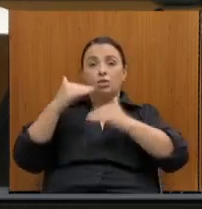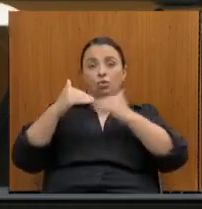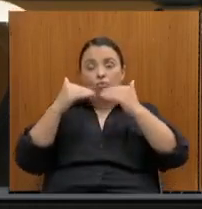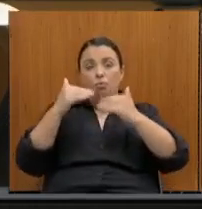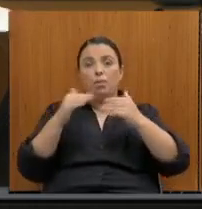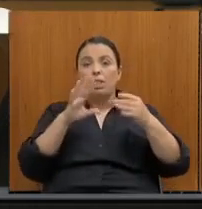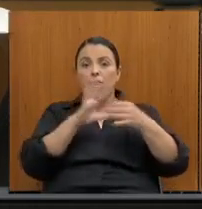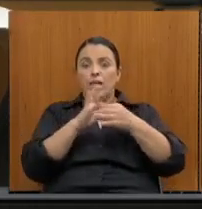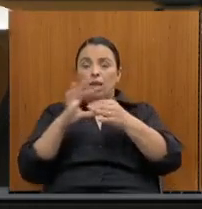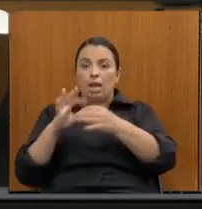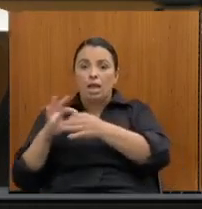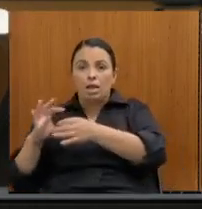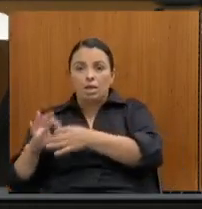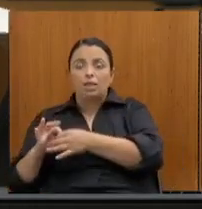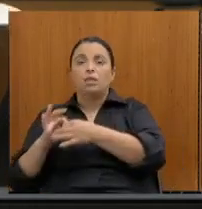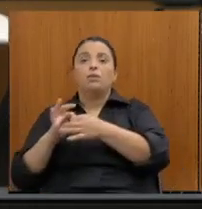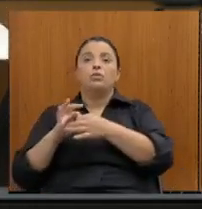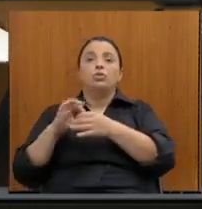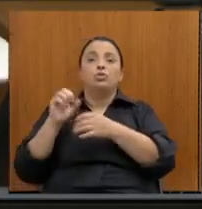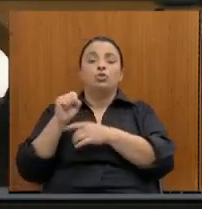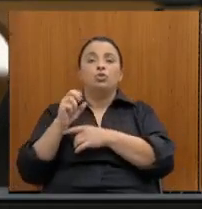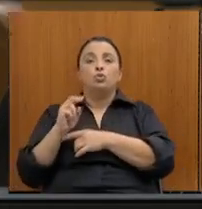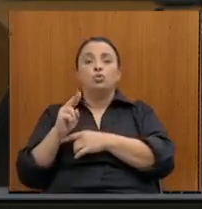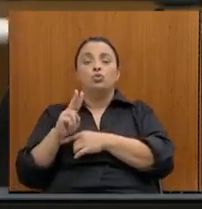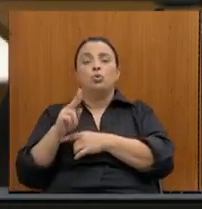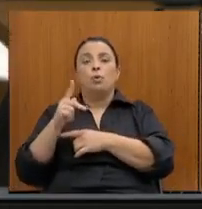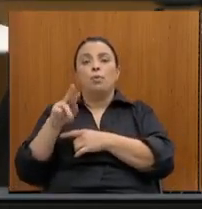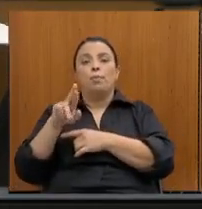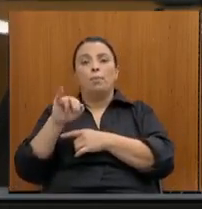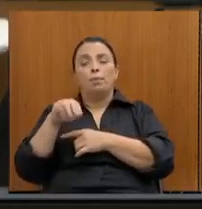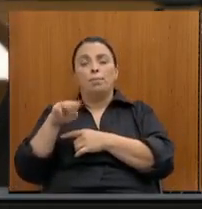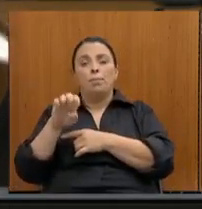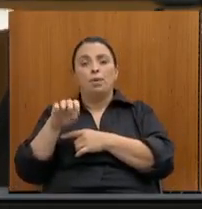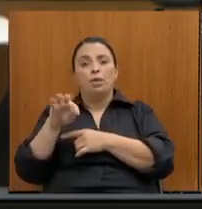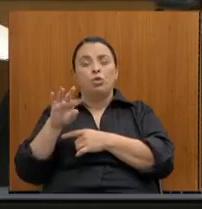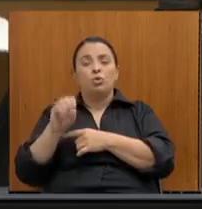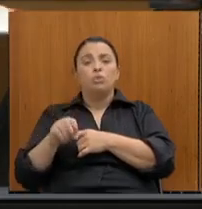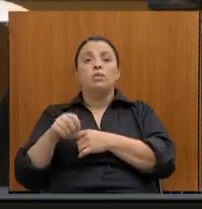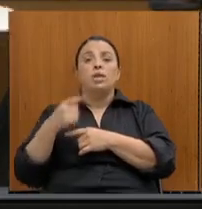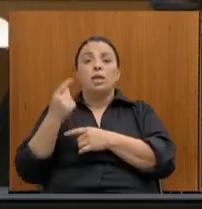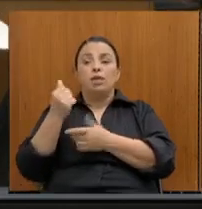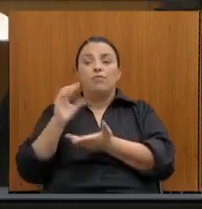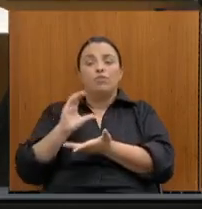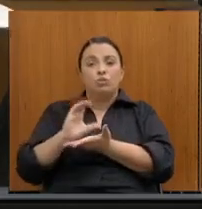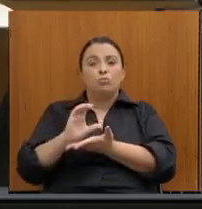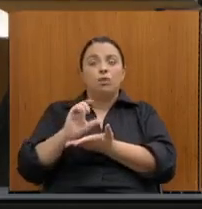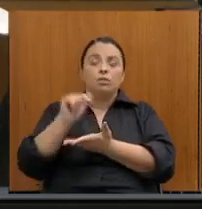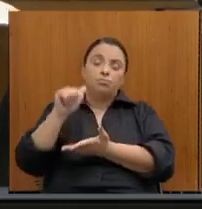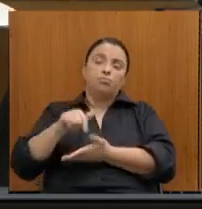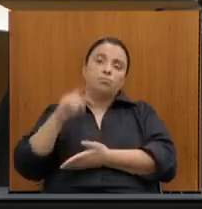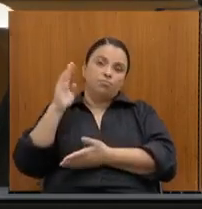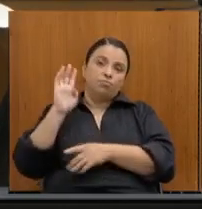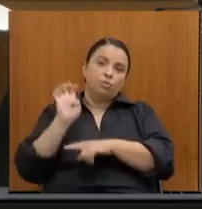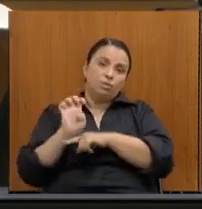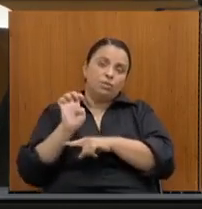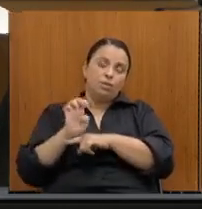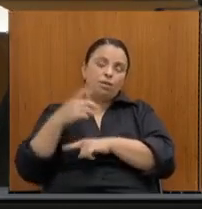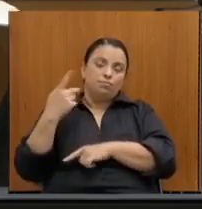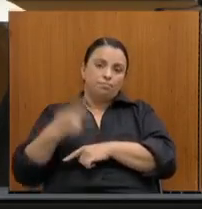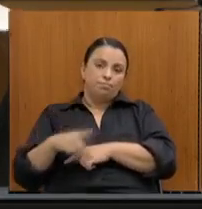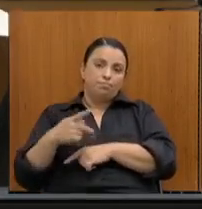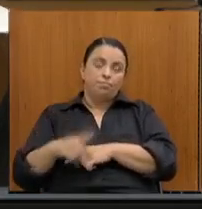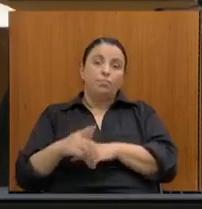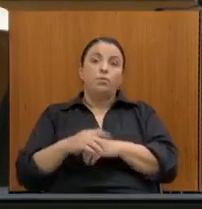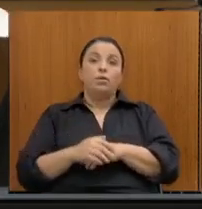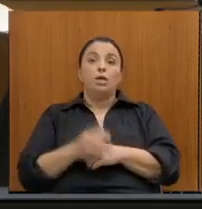com internalização de divisas investimentos para o estado incentivo investimento em